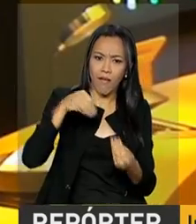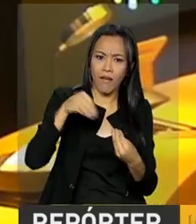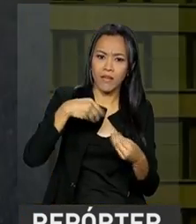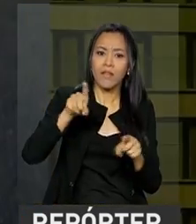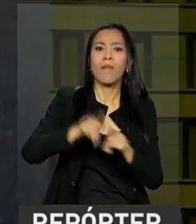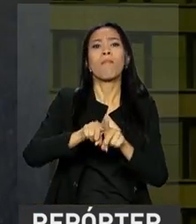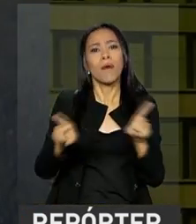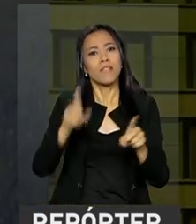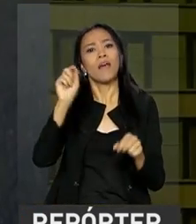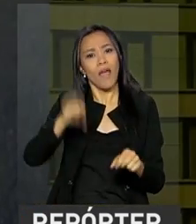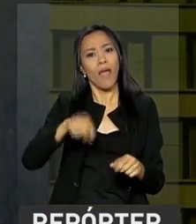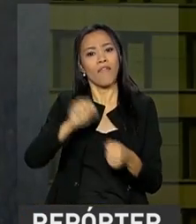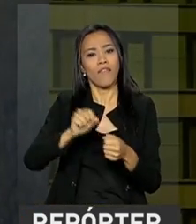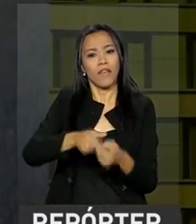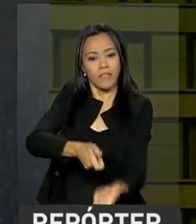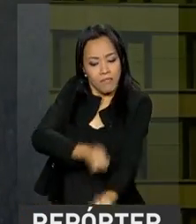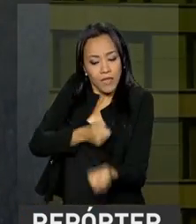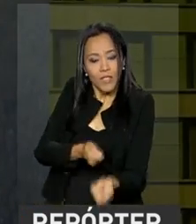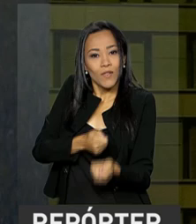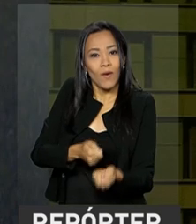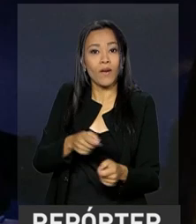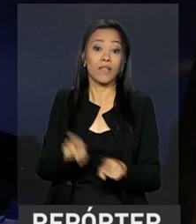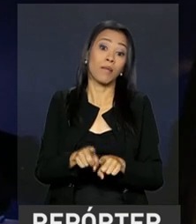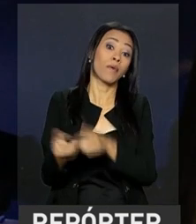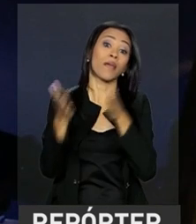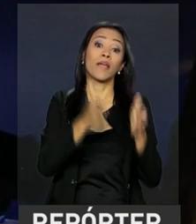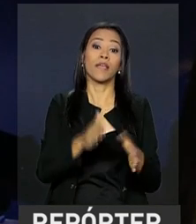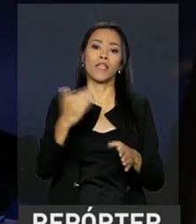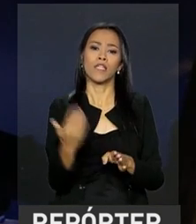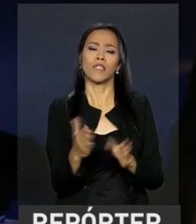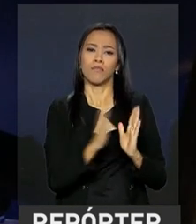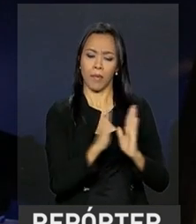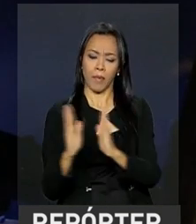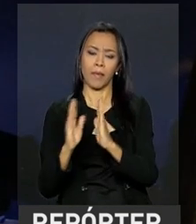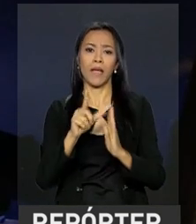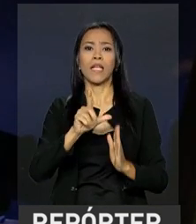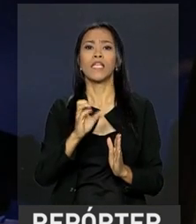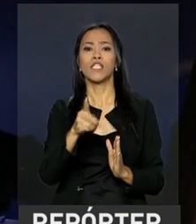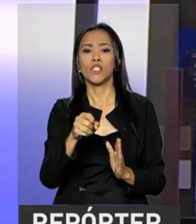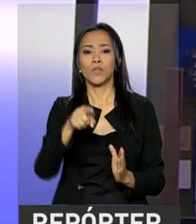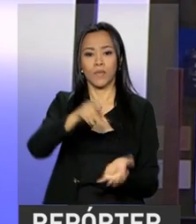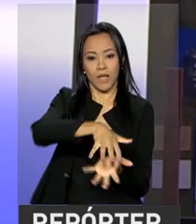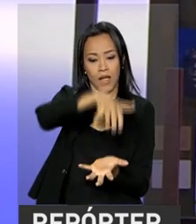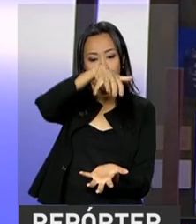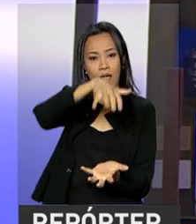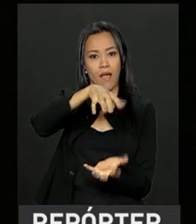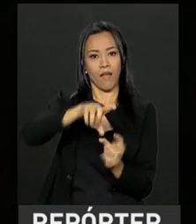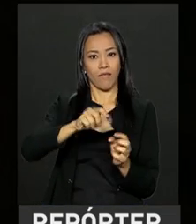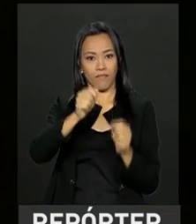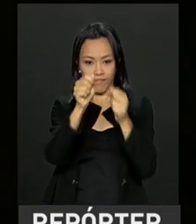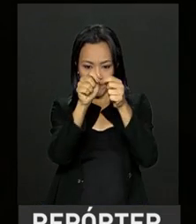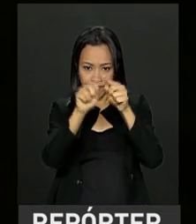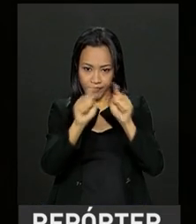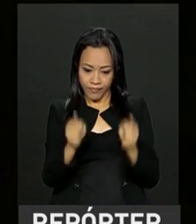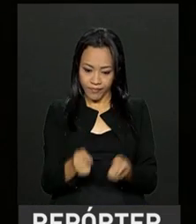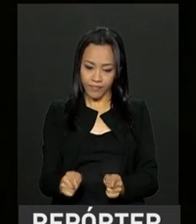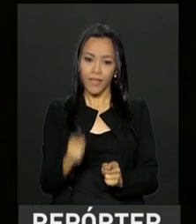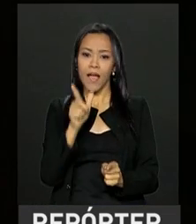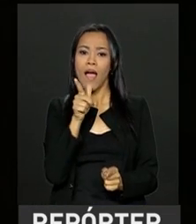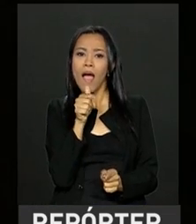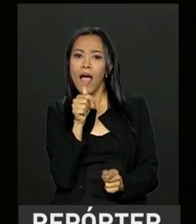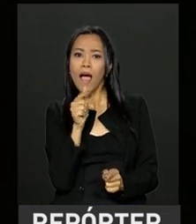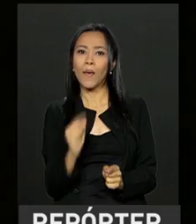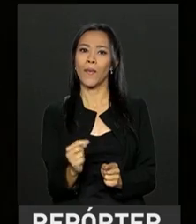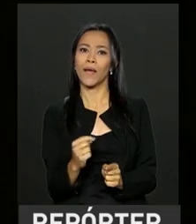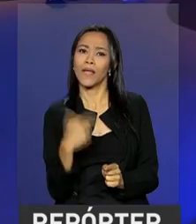mandioca o tijolo de lixo reciclado já as garrafas PET conseguem iluminar um cômodo inteiro com apenas um pouco de água